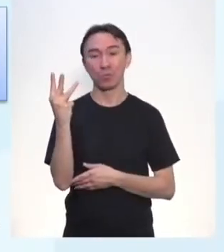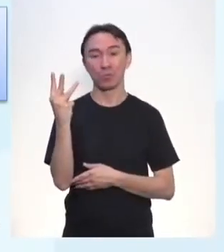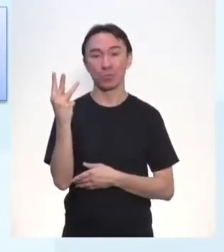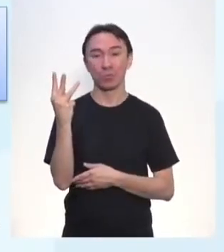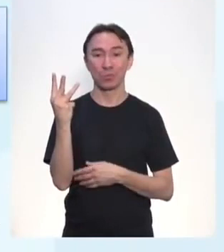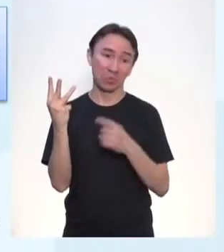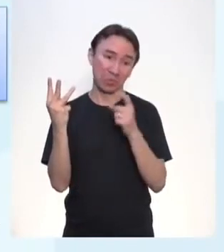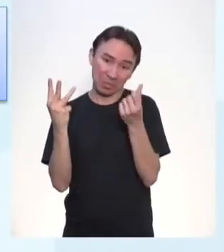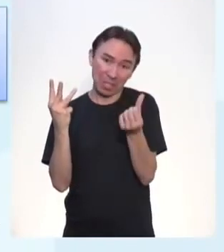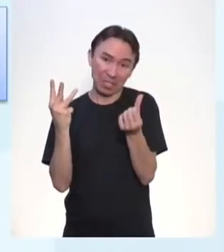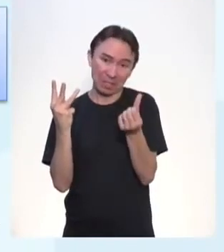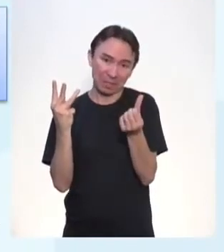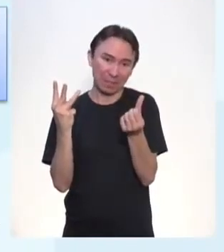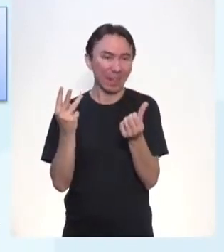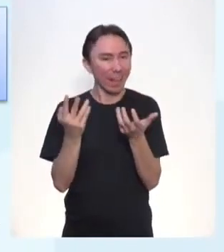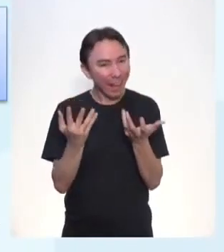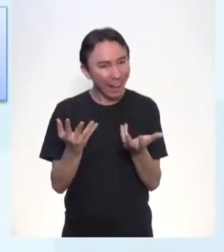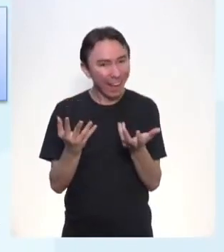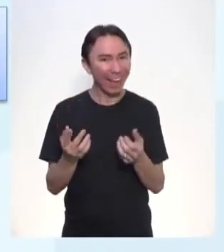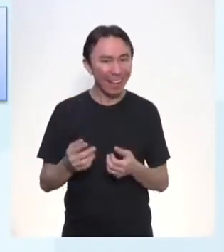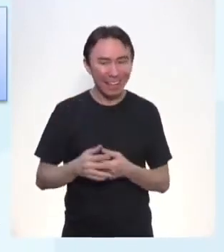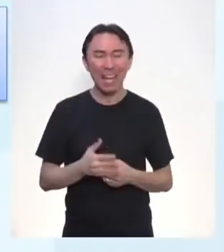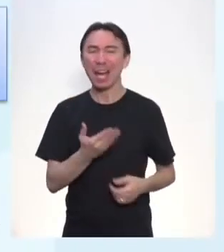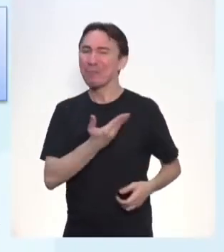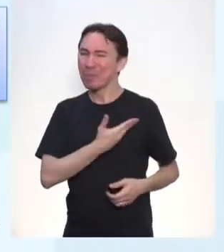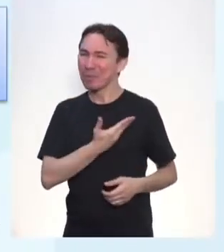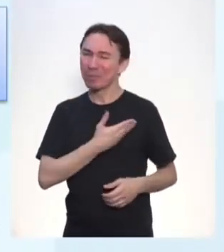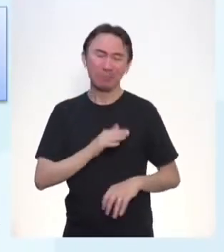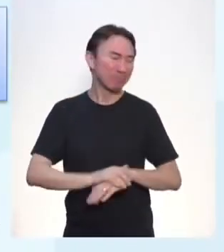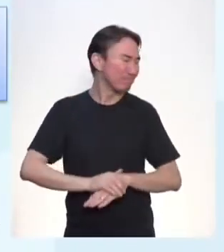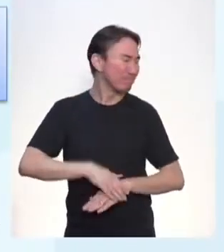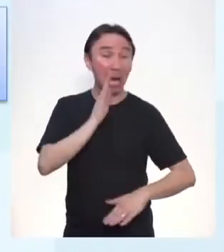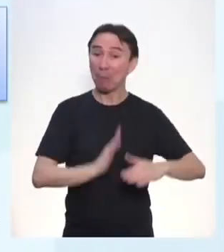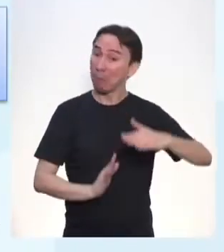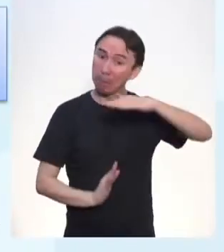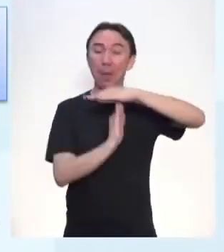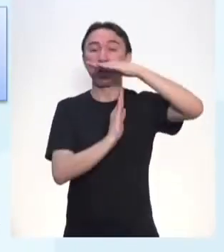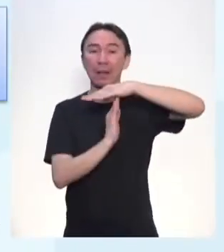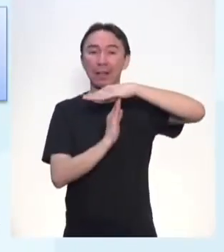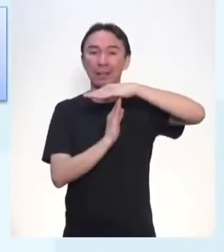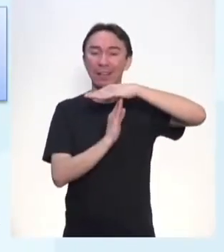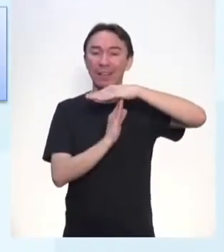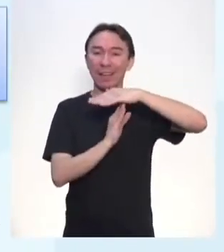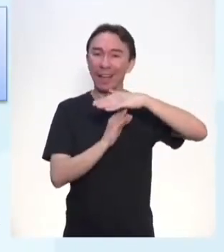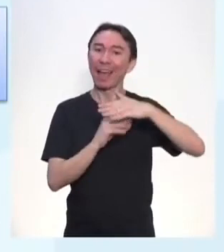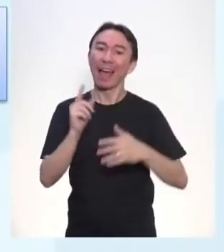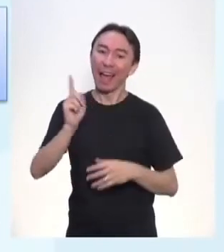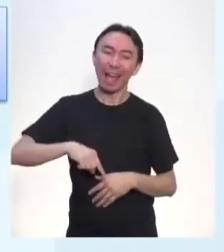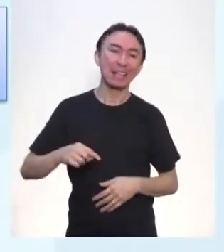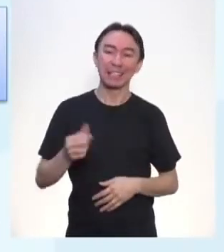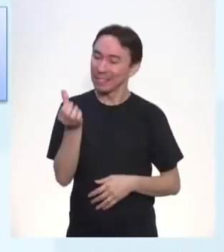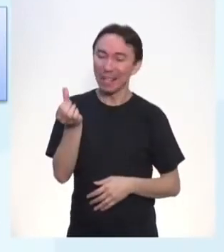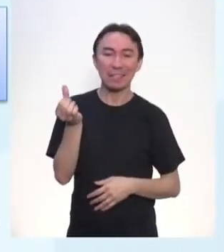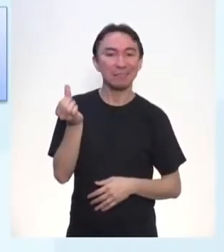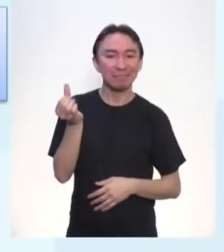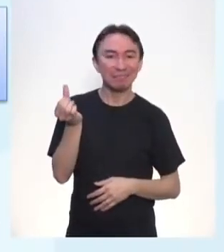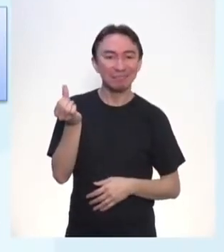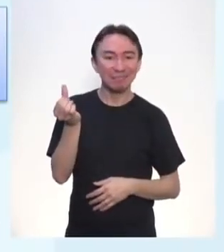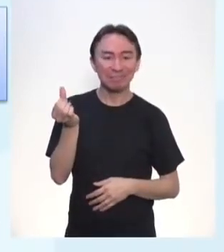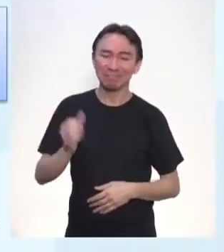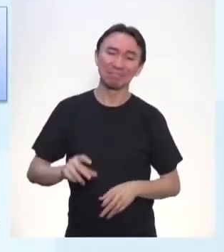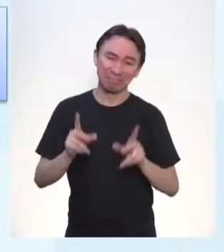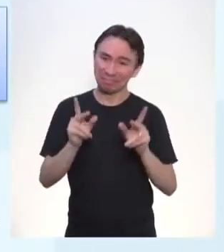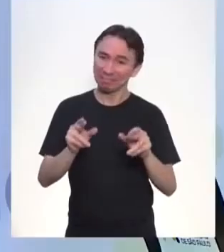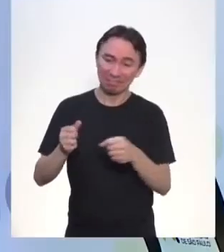amigos possíveis, né? Sempre bom ter amigos, né, Tony? Então, Sim. o máximo número eu teria 6. E como colocaram no